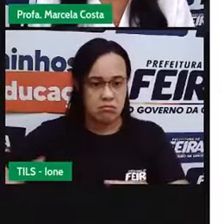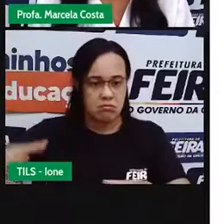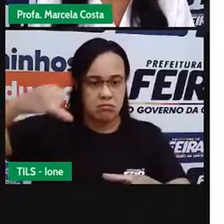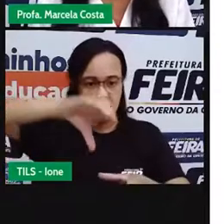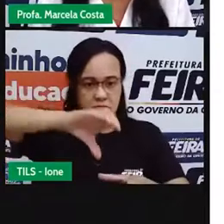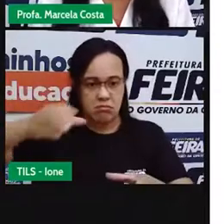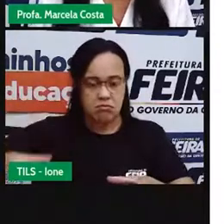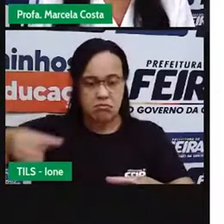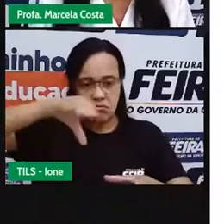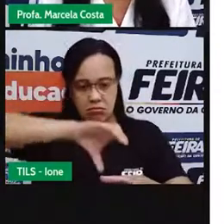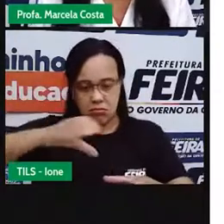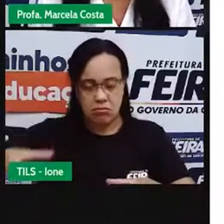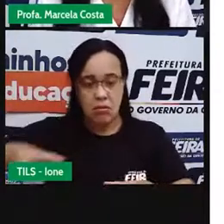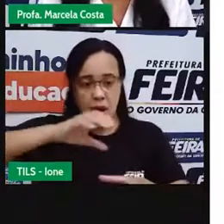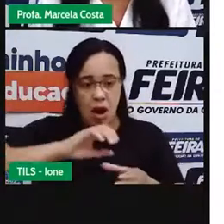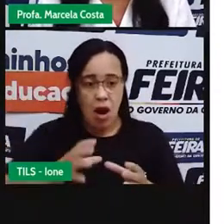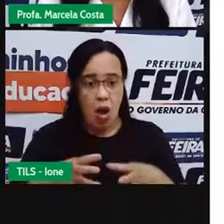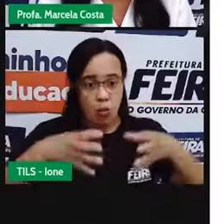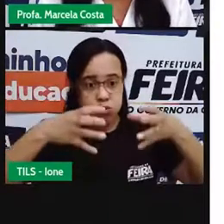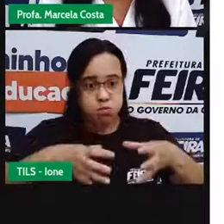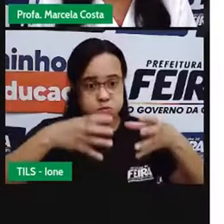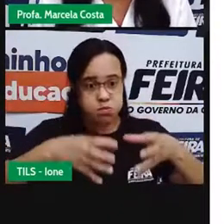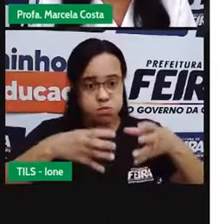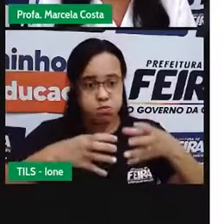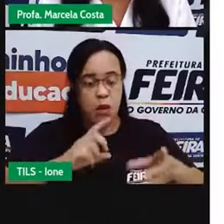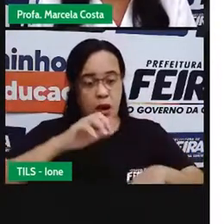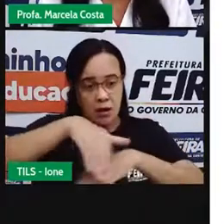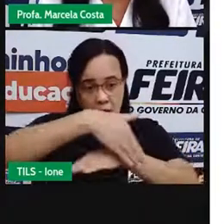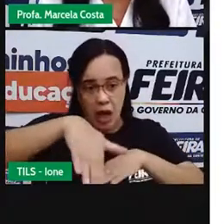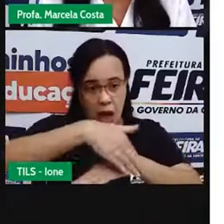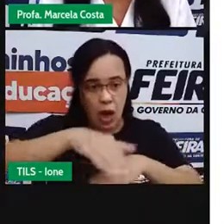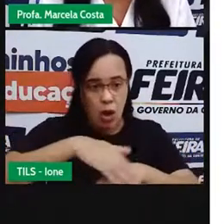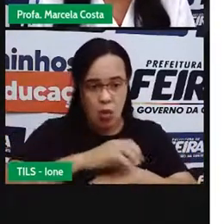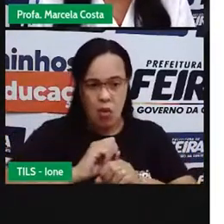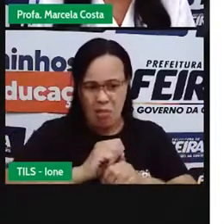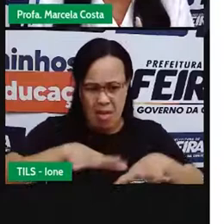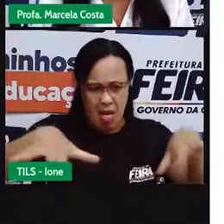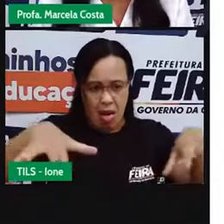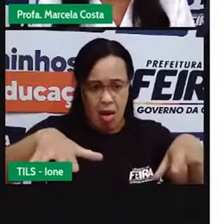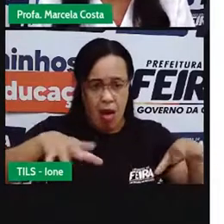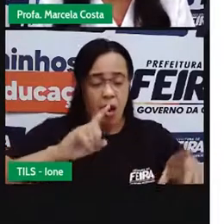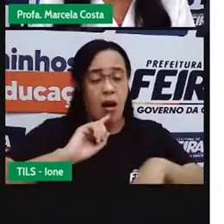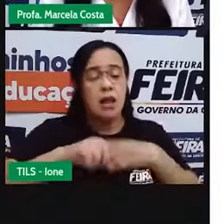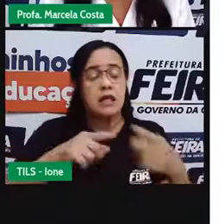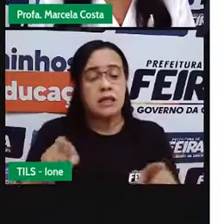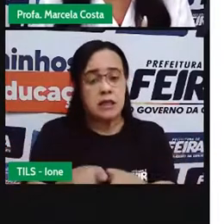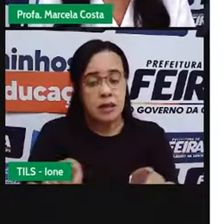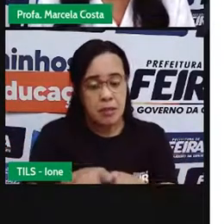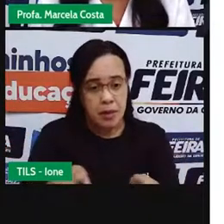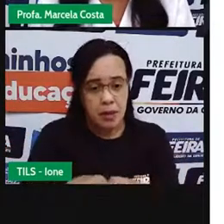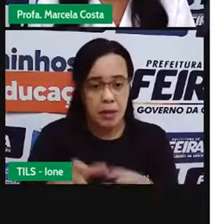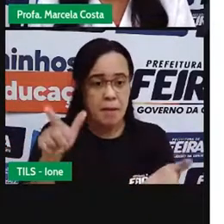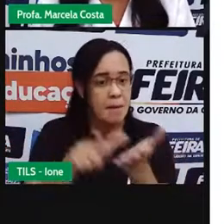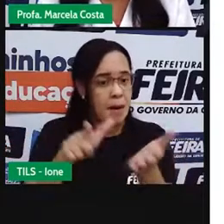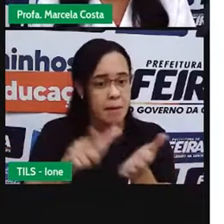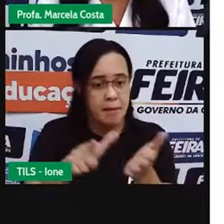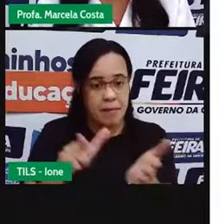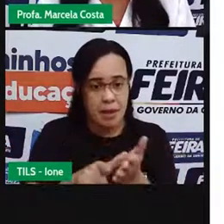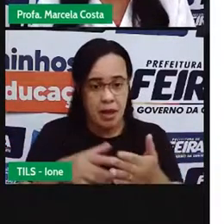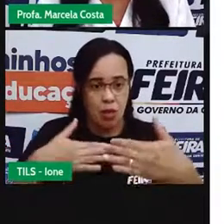resíduos sólidos que estão nas ruas, que estão nos ambientes de convivência, como papelão,